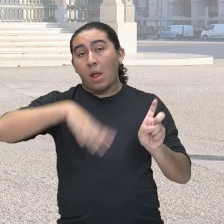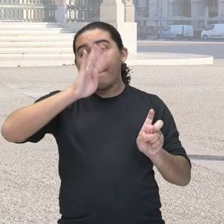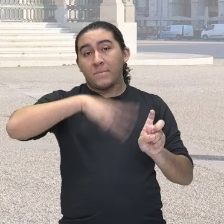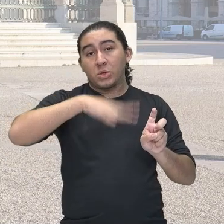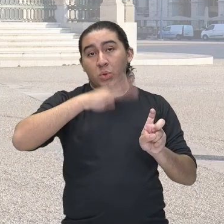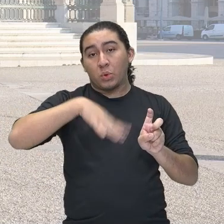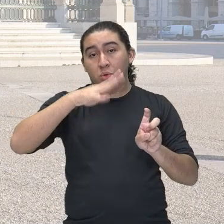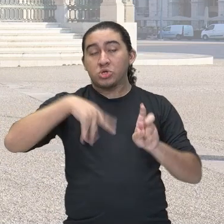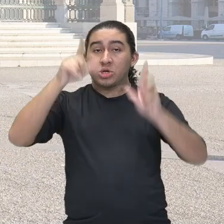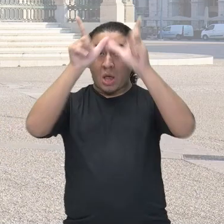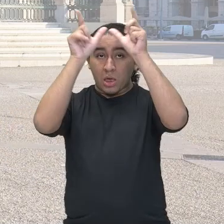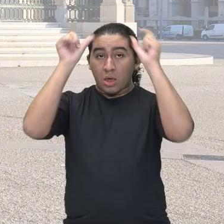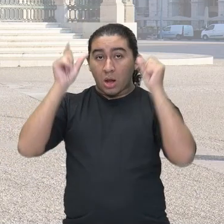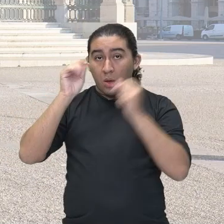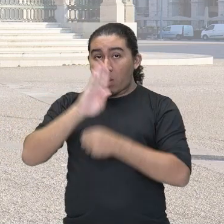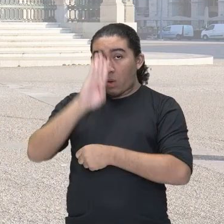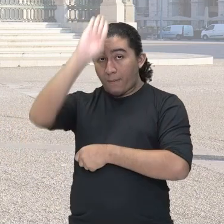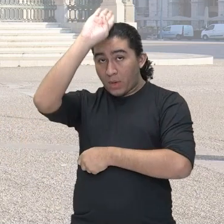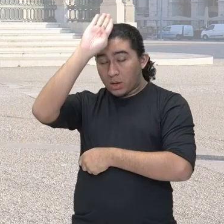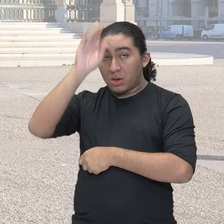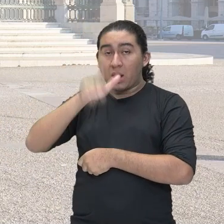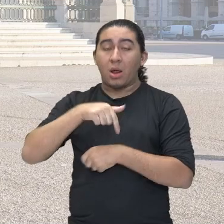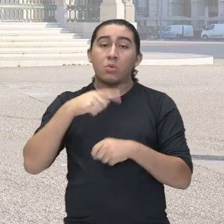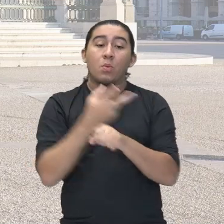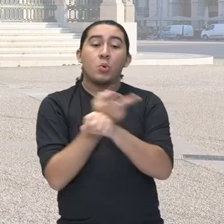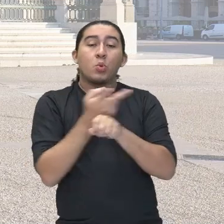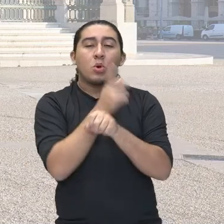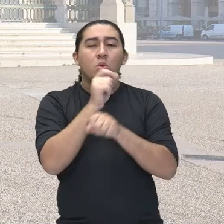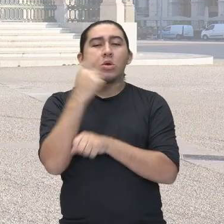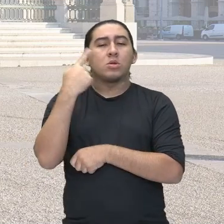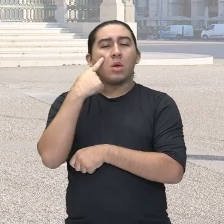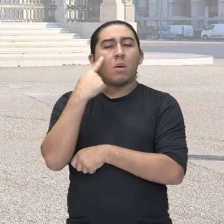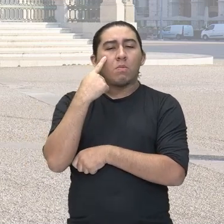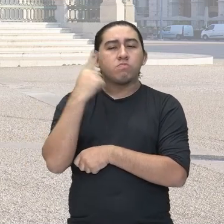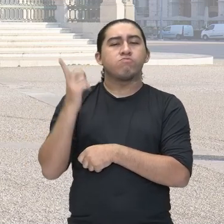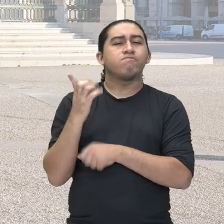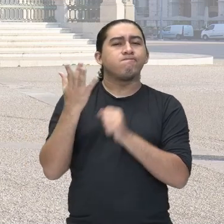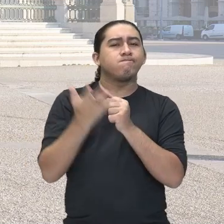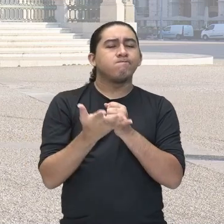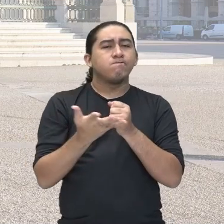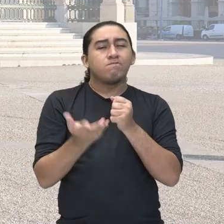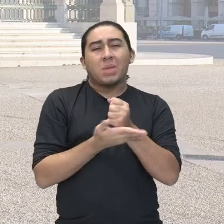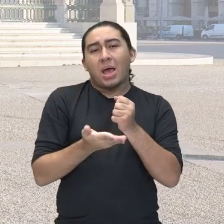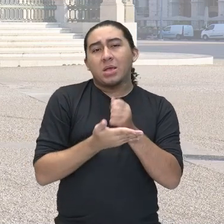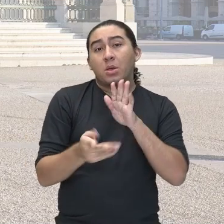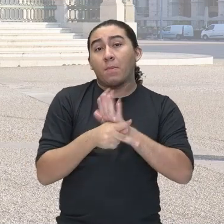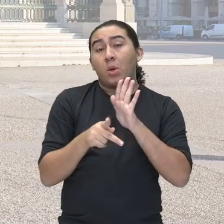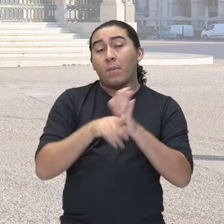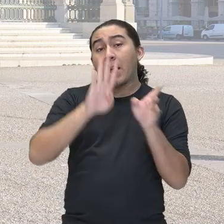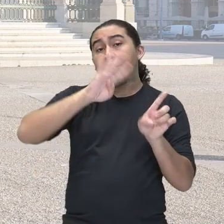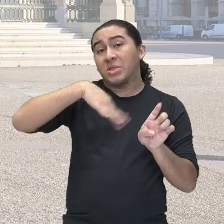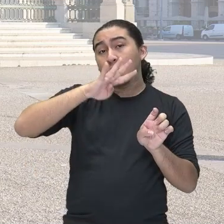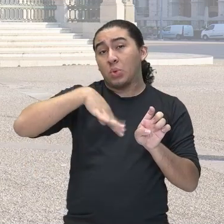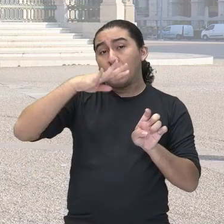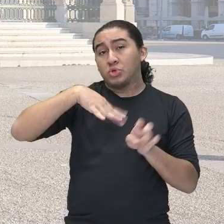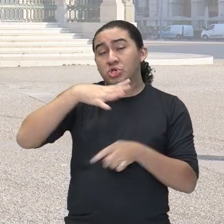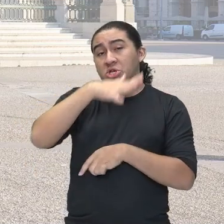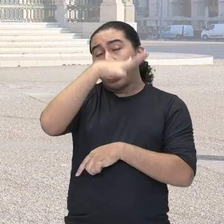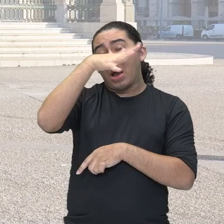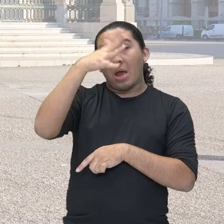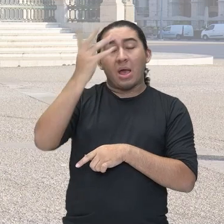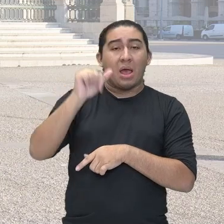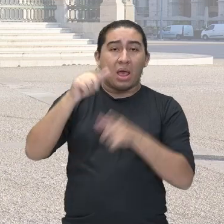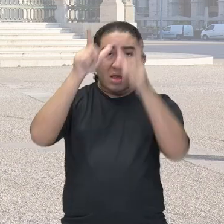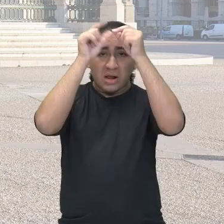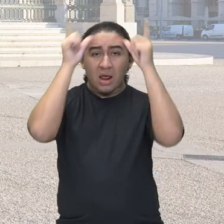nessa época se baseava e buscava inspiração na arte, na mitologia greco-romana. Os deuses do mar,